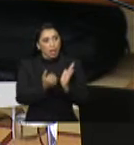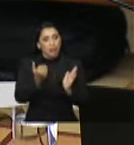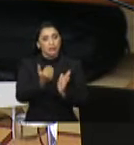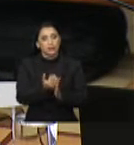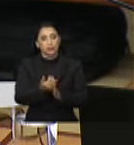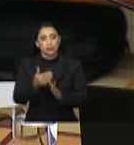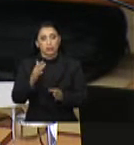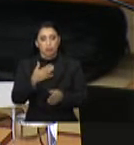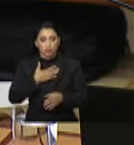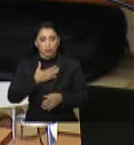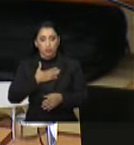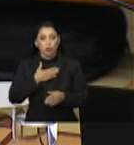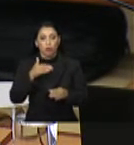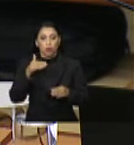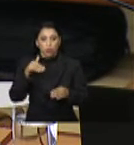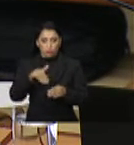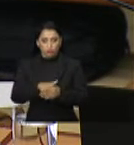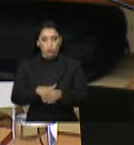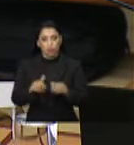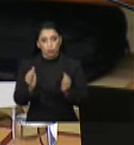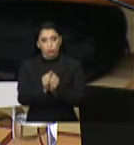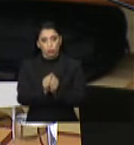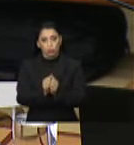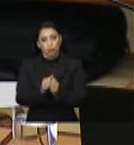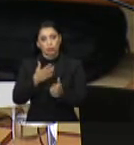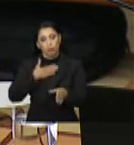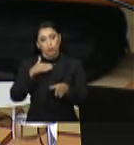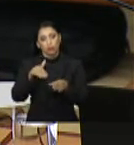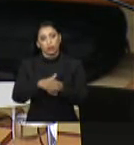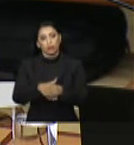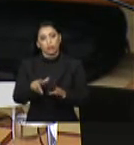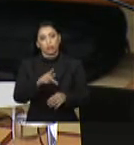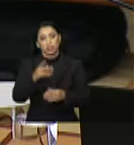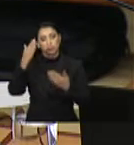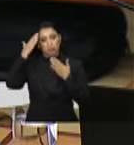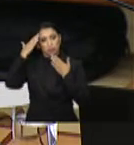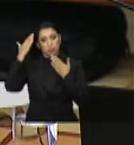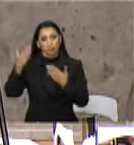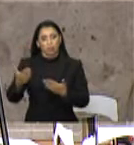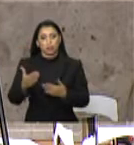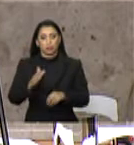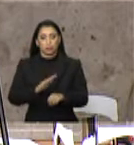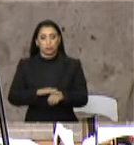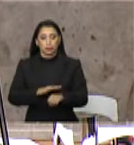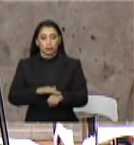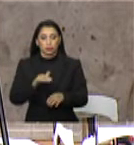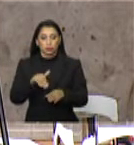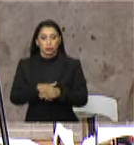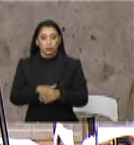estou votando não há discordância é como votos senhora Presidente agradecendo a